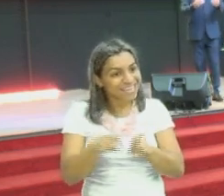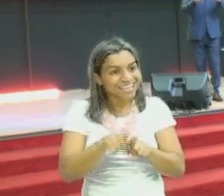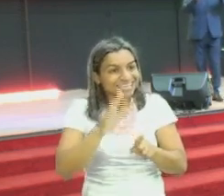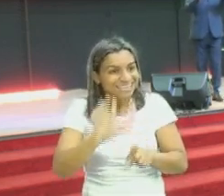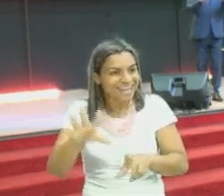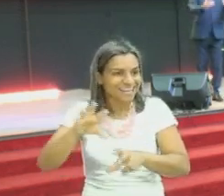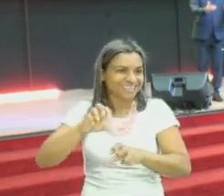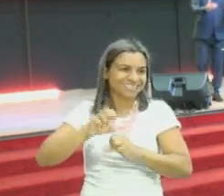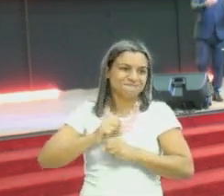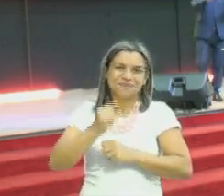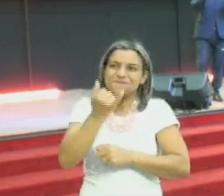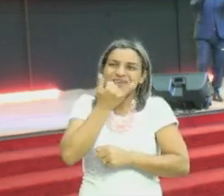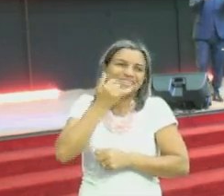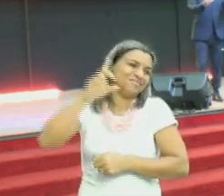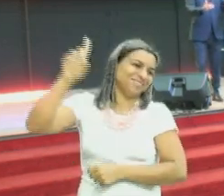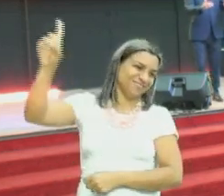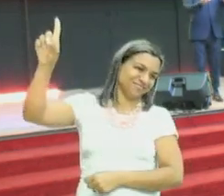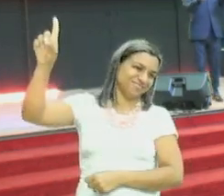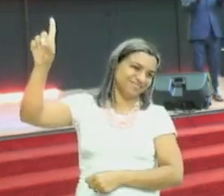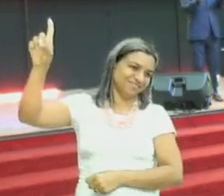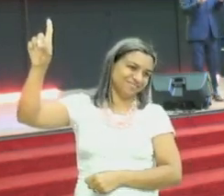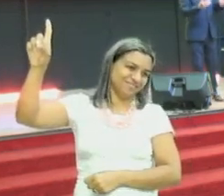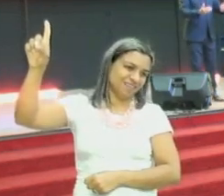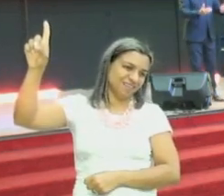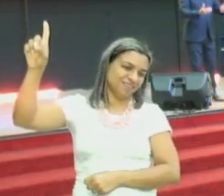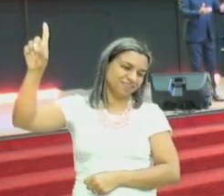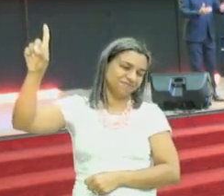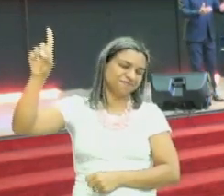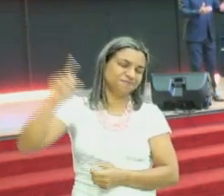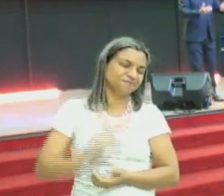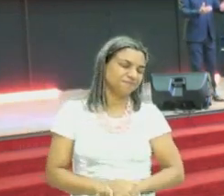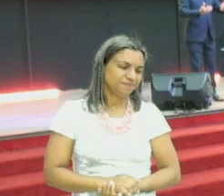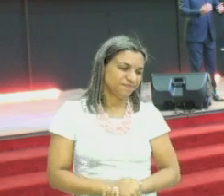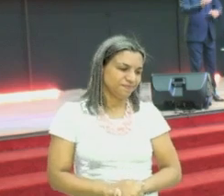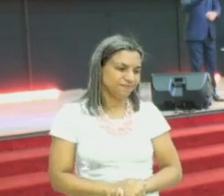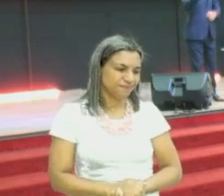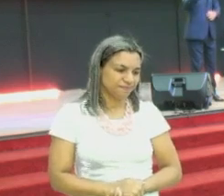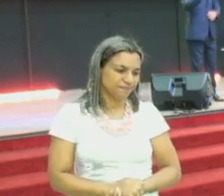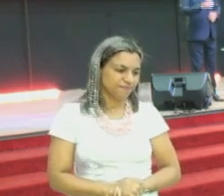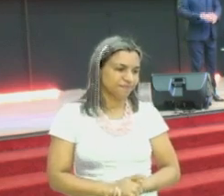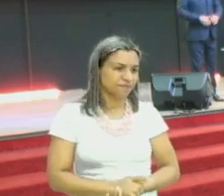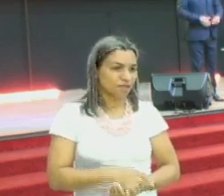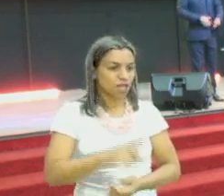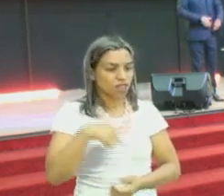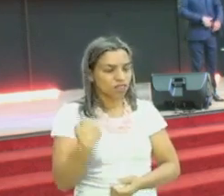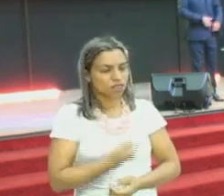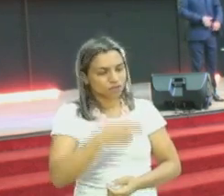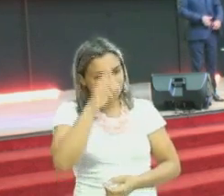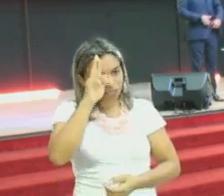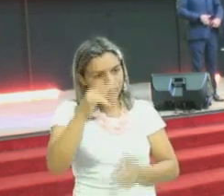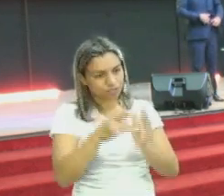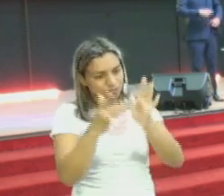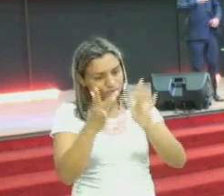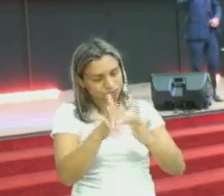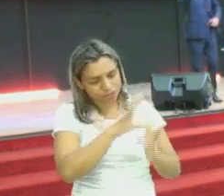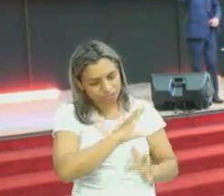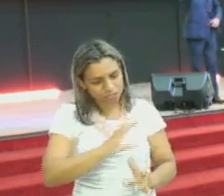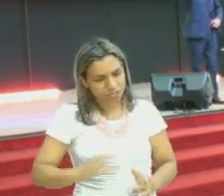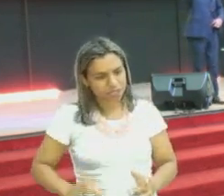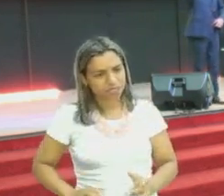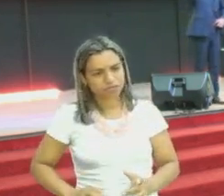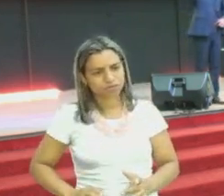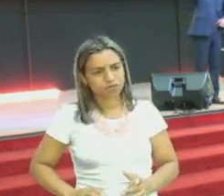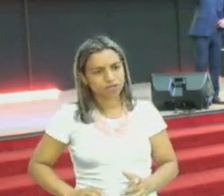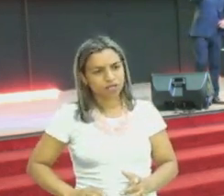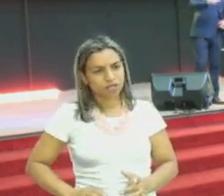perdoado por Deus em Cristo Jesus. Nosso Senhor Jesus Cristo contou uma